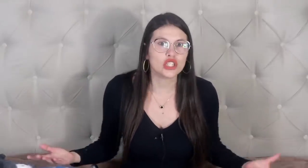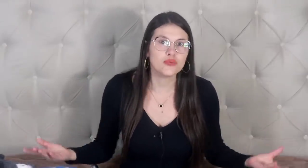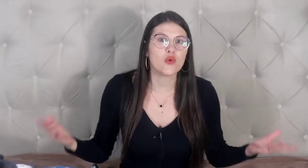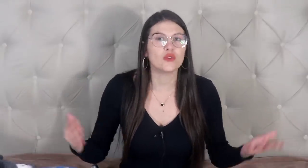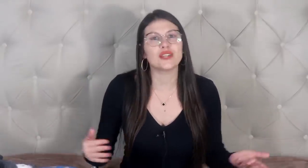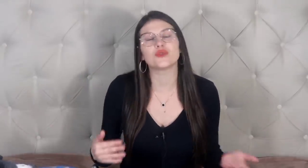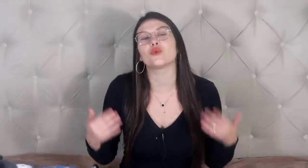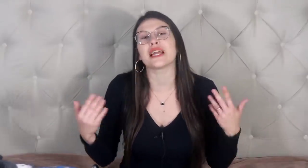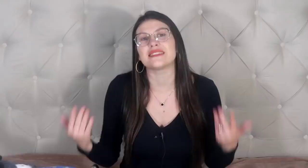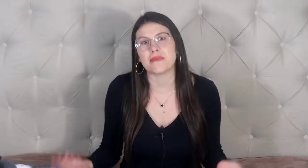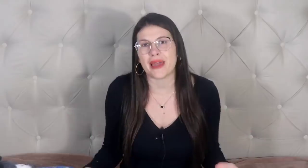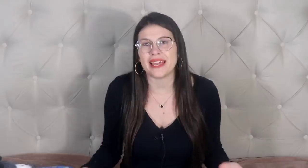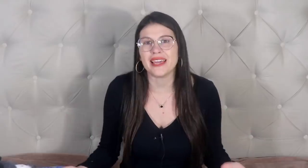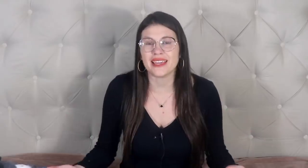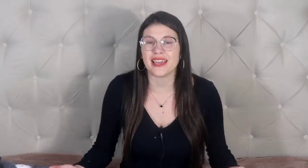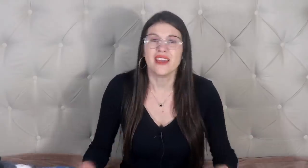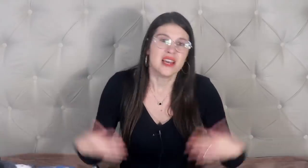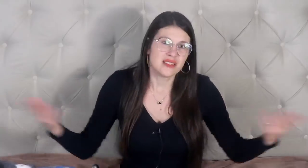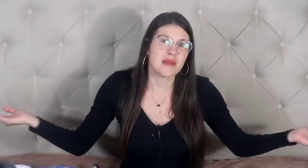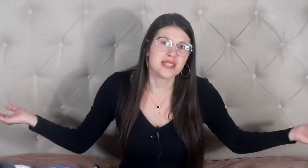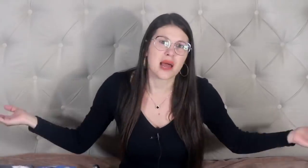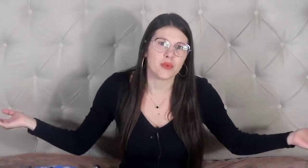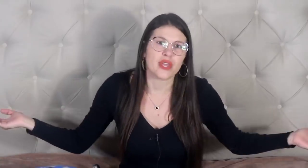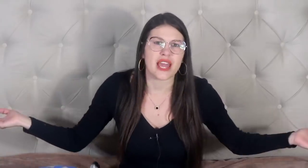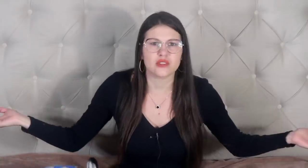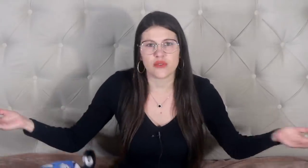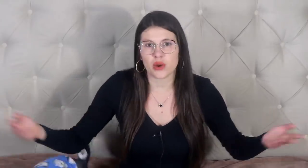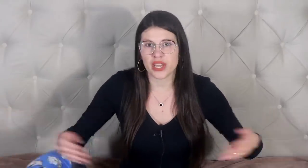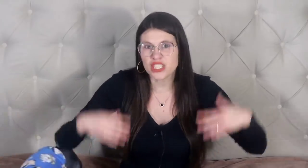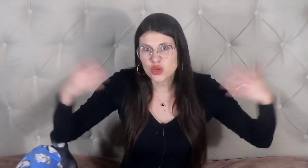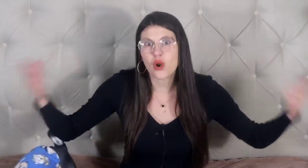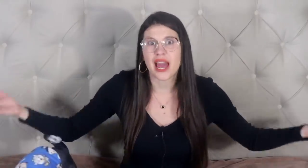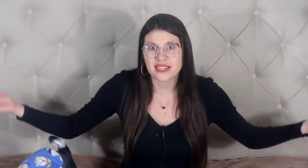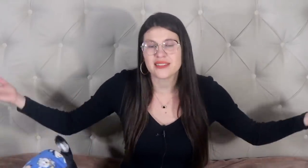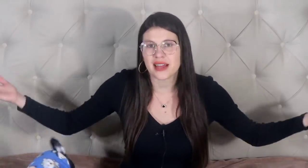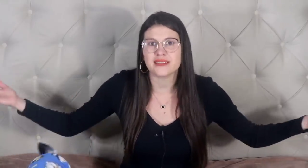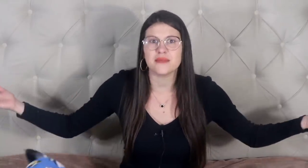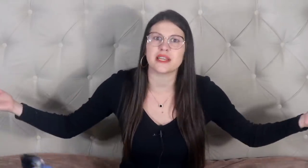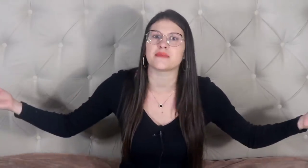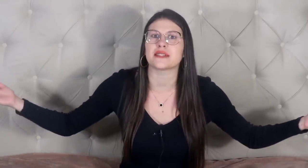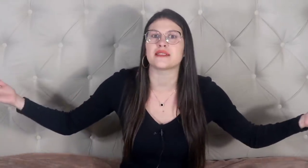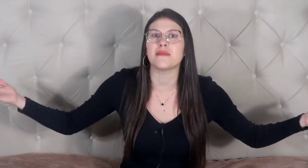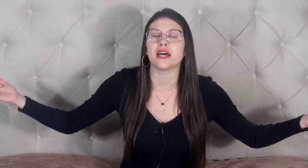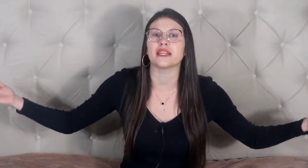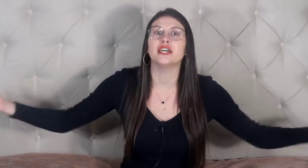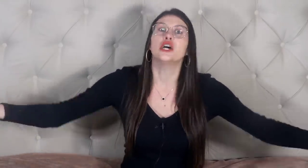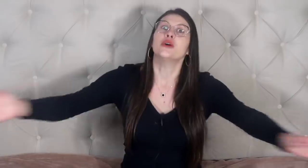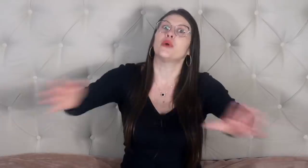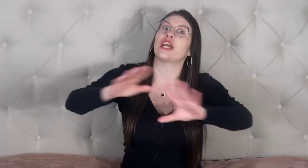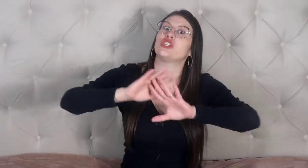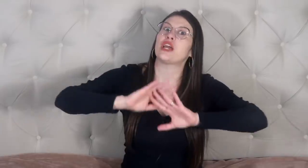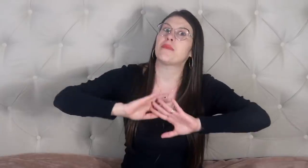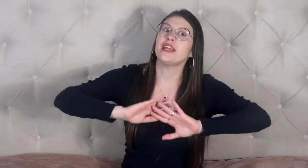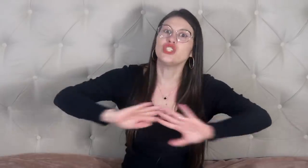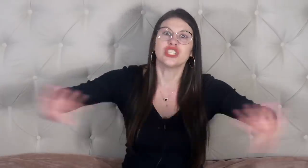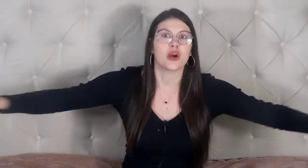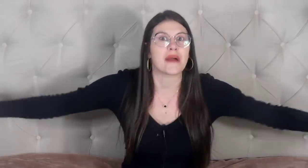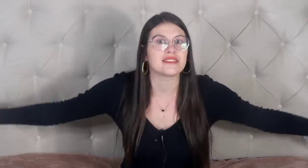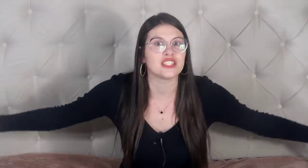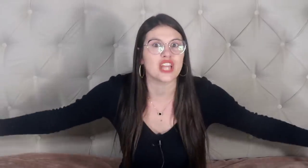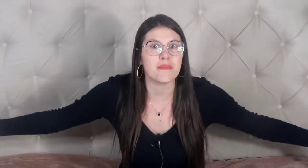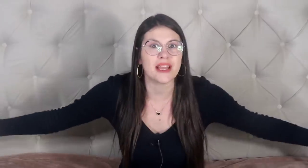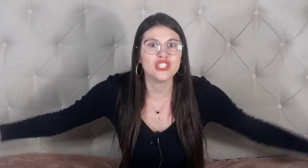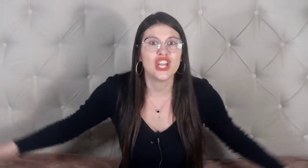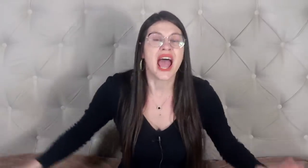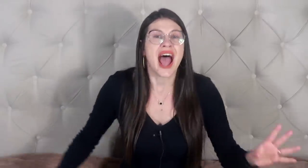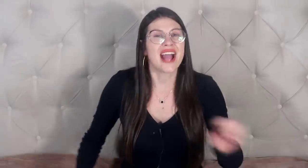tudo ótimo quando o assunto era CPI, que, sabe-se lá por quê, resolveu ridicularizar a si mesma essa semana. Porém, de repente, não